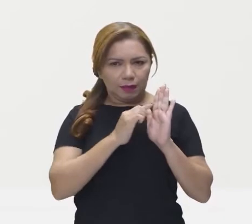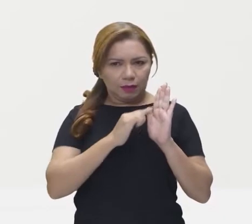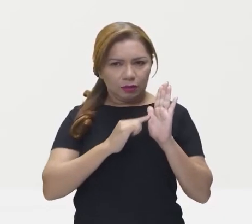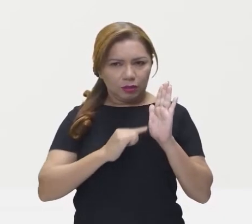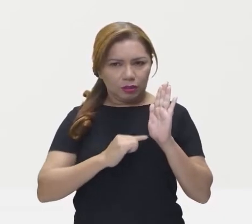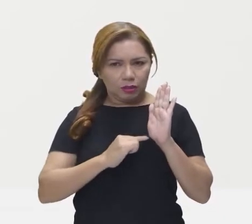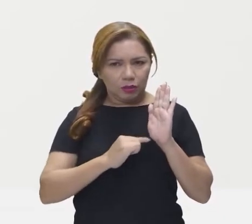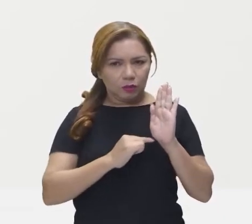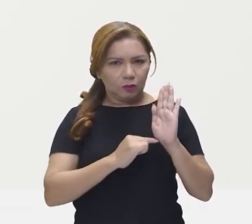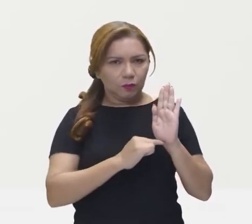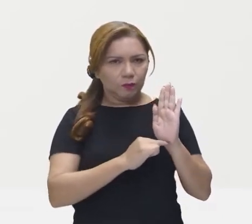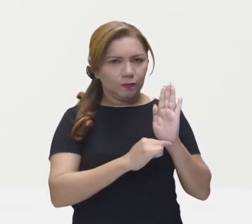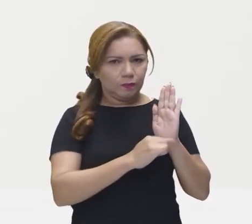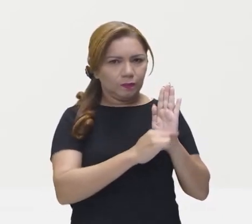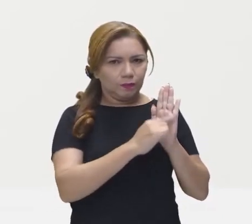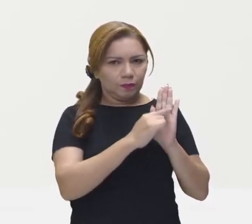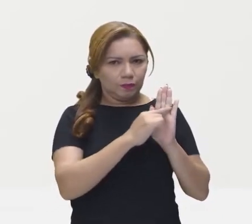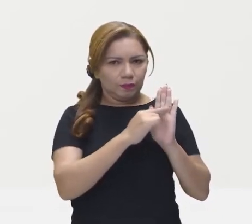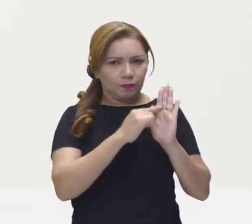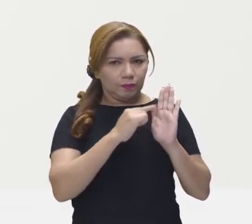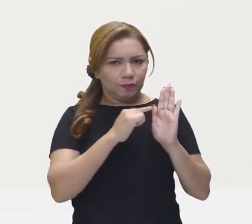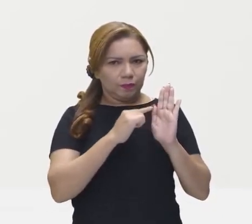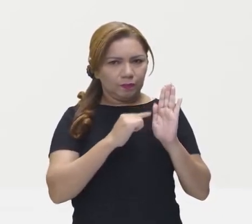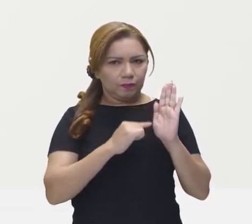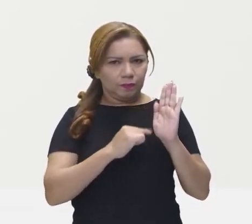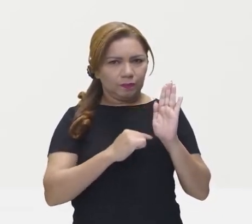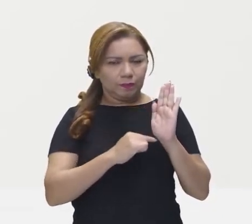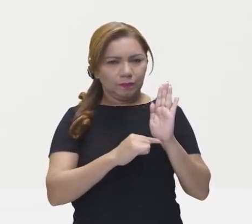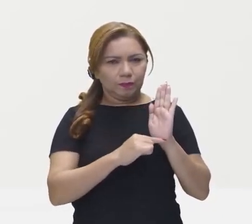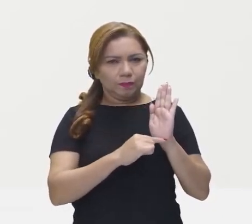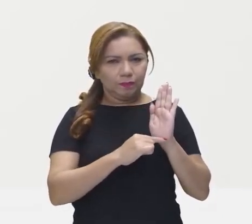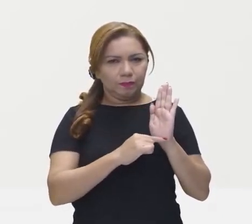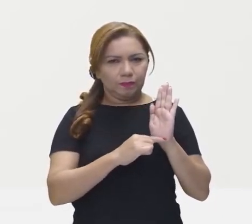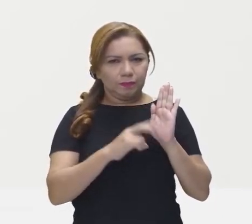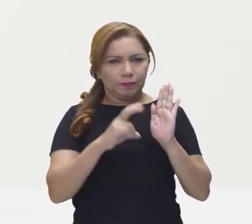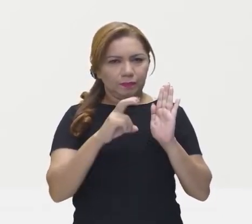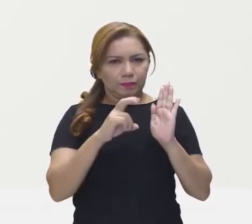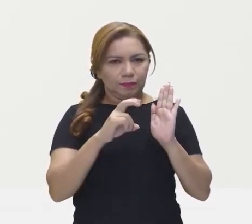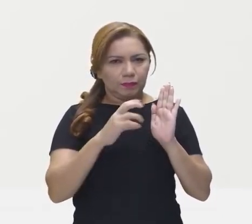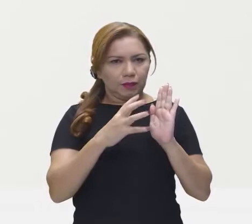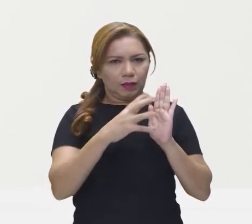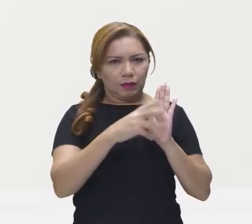que é isso? O que está acontecendo com o meu número? Por que ele está saindo feinho assim?